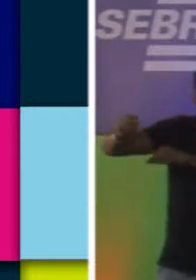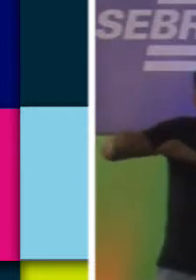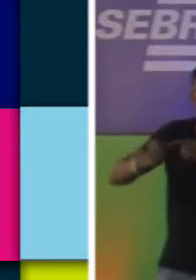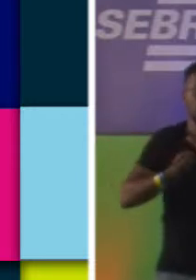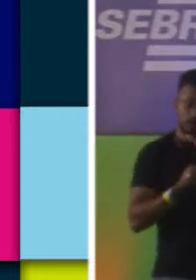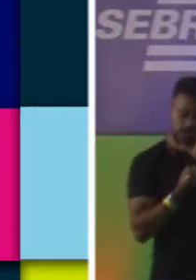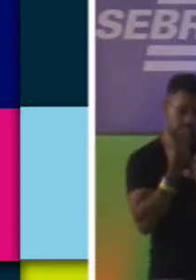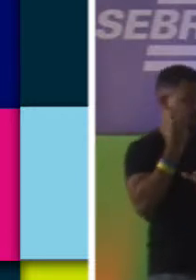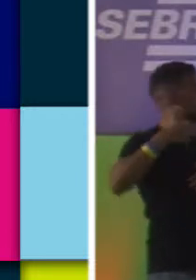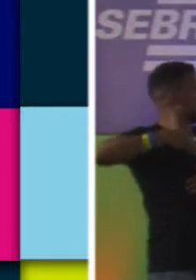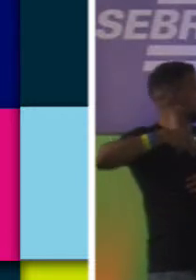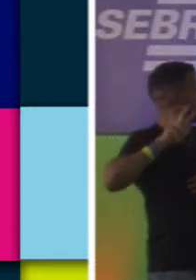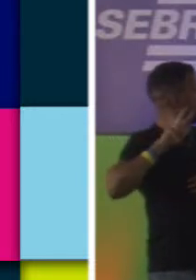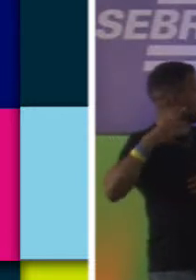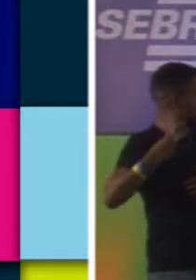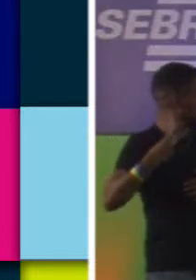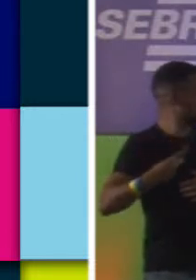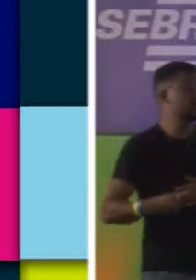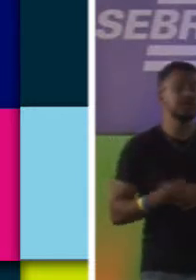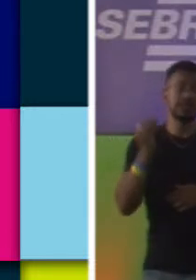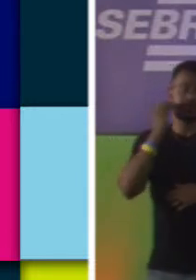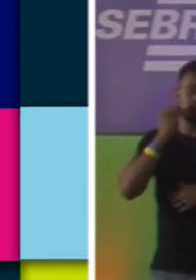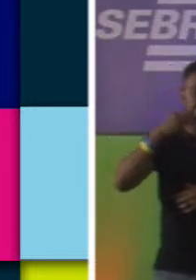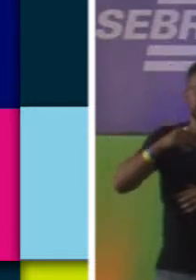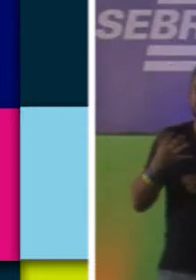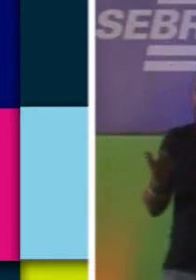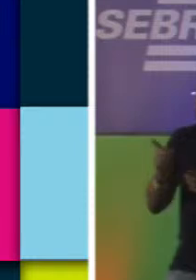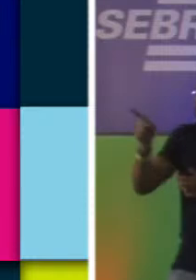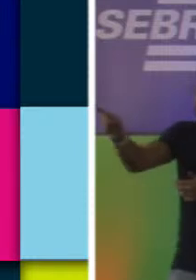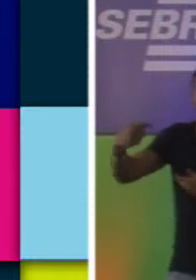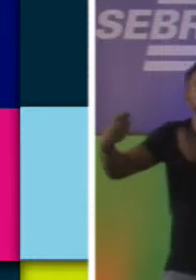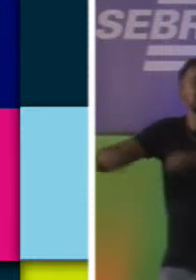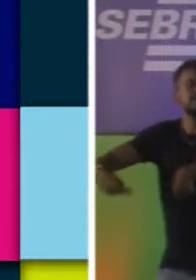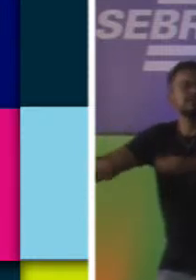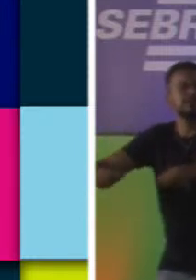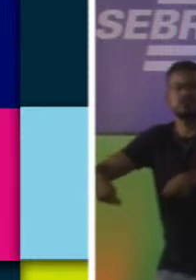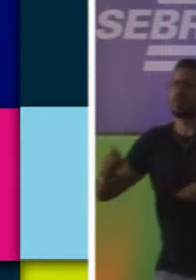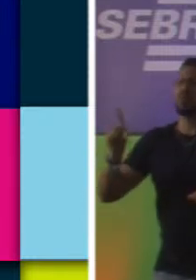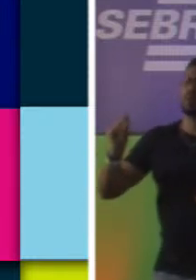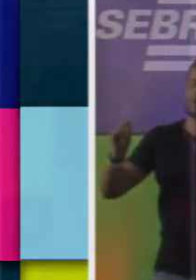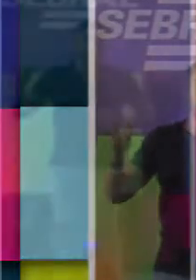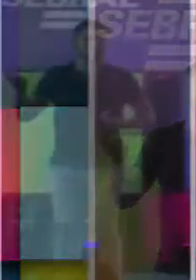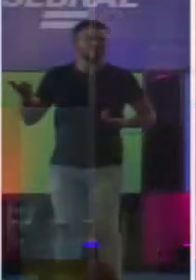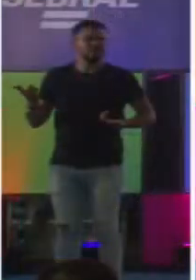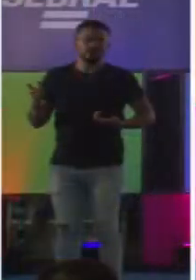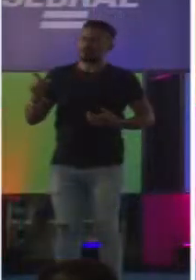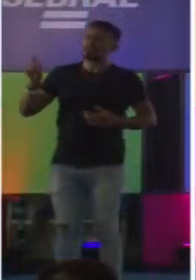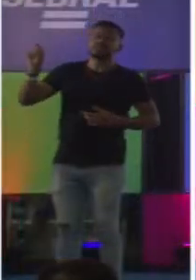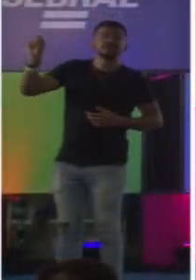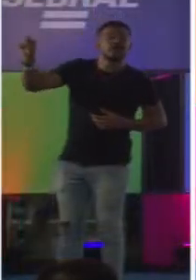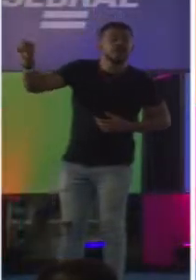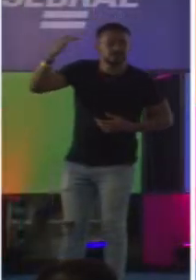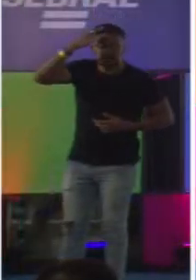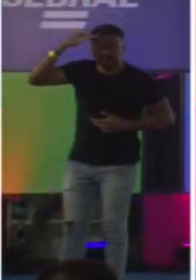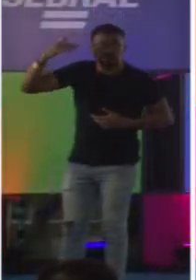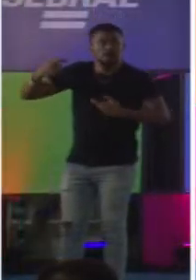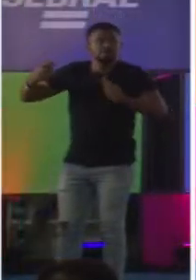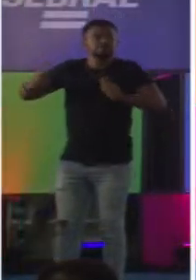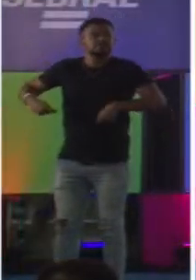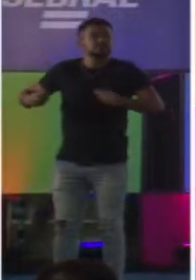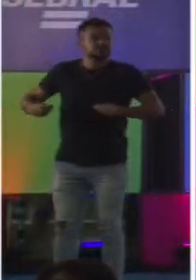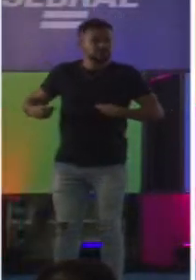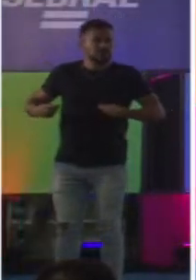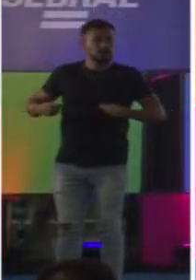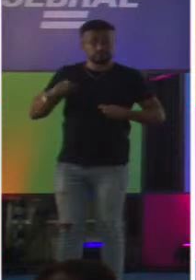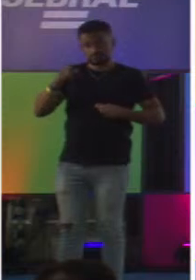Primeira coisa que a gente tem que se perguntar é, dor de quem? E provavelmente alguém já te disse, questiona aí, dor de quem? Geralmente, quando a gente faz